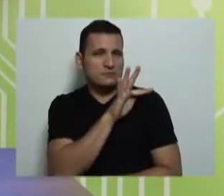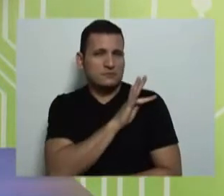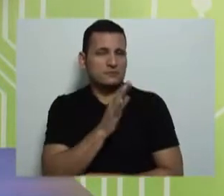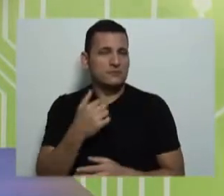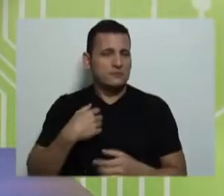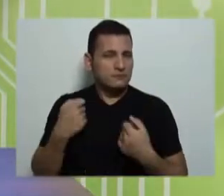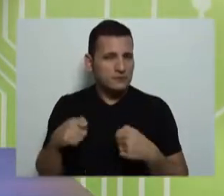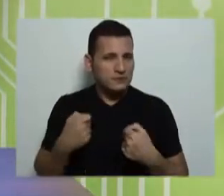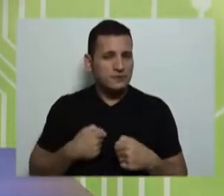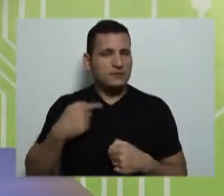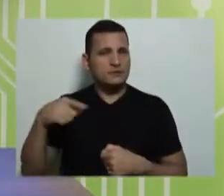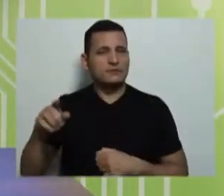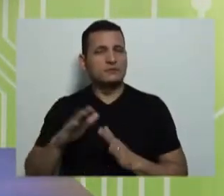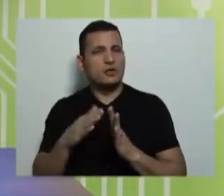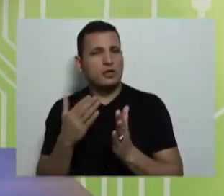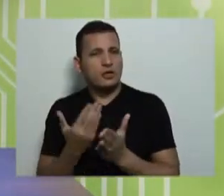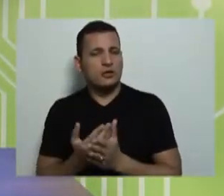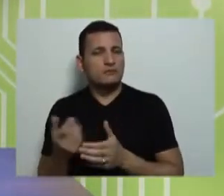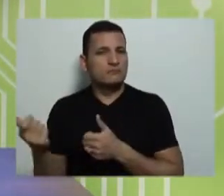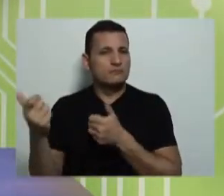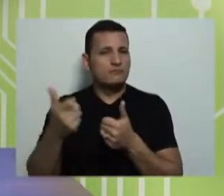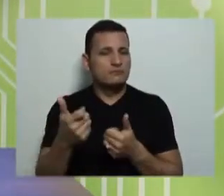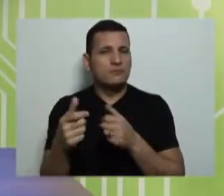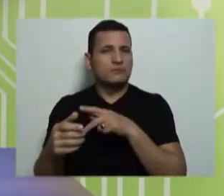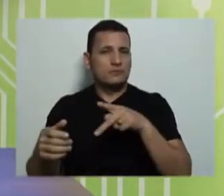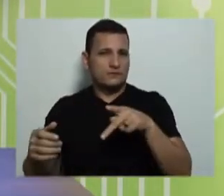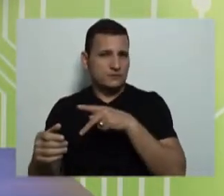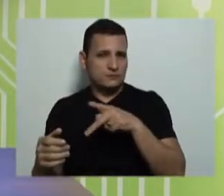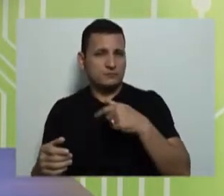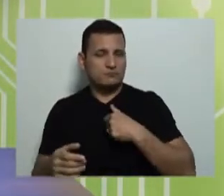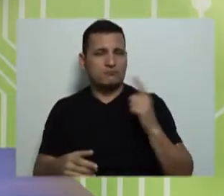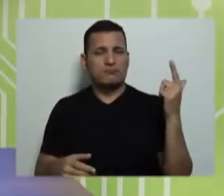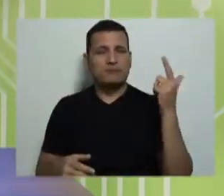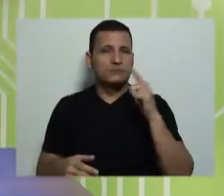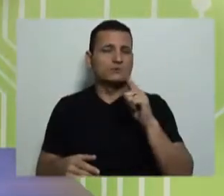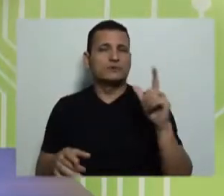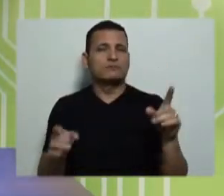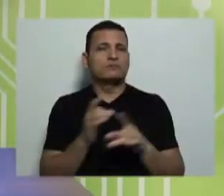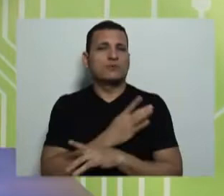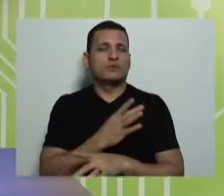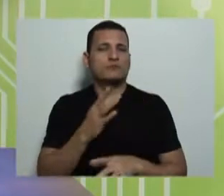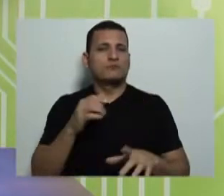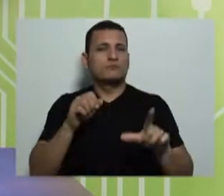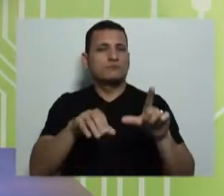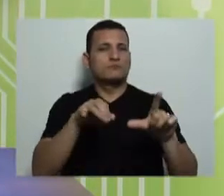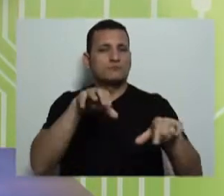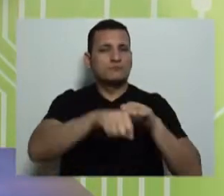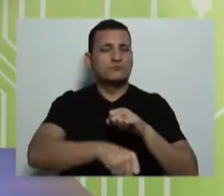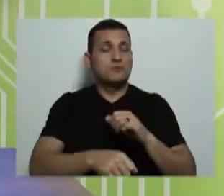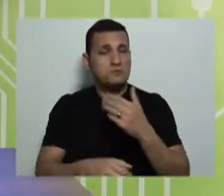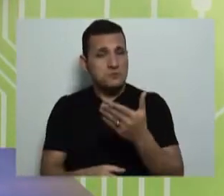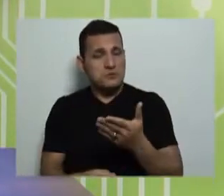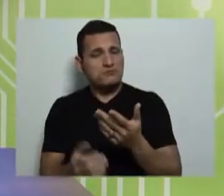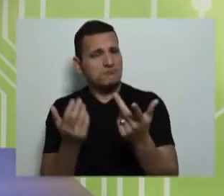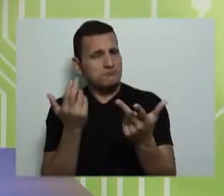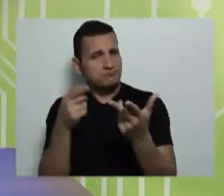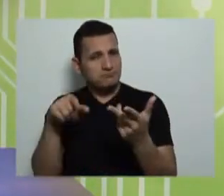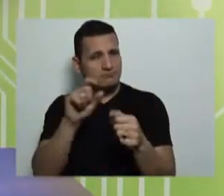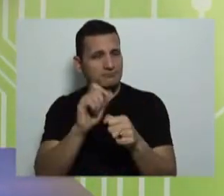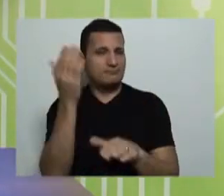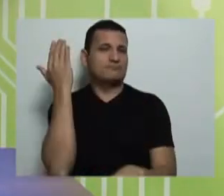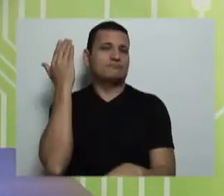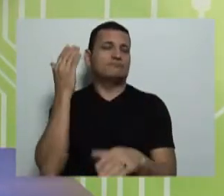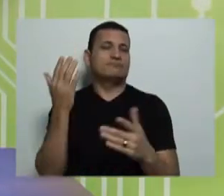na escola lá acompanhar algum professor para eu concluir a minha licenciatura. Pois é, aquele era o estágio que os senhores fizeram. Então,